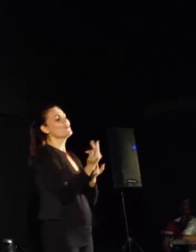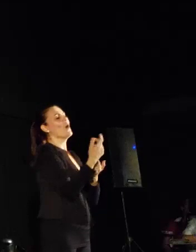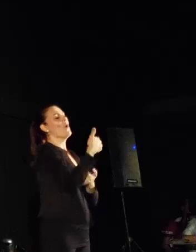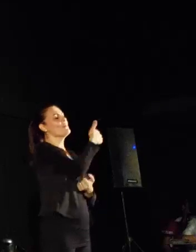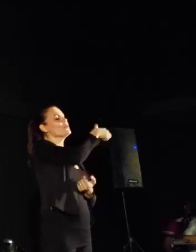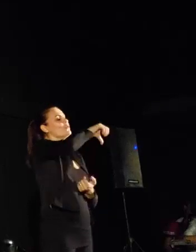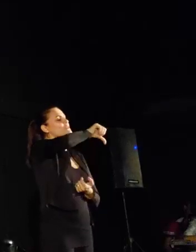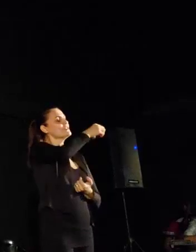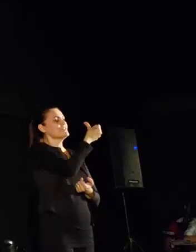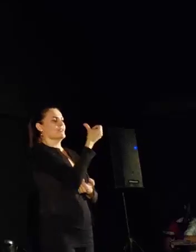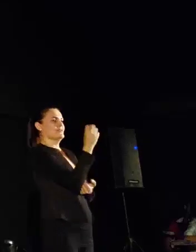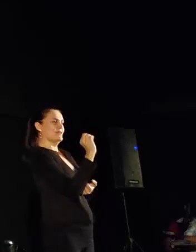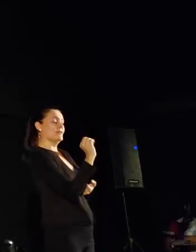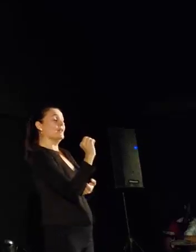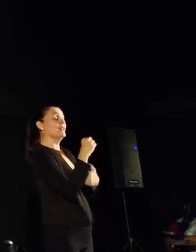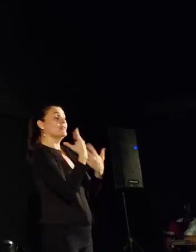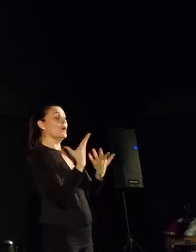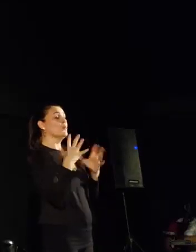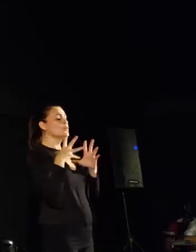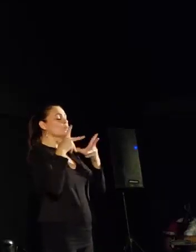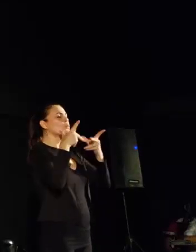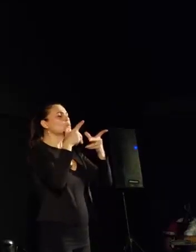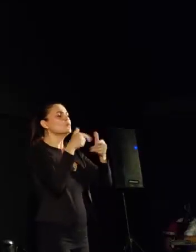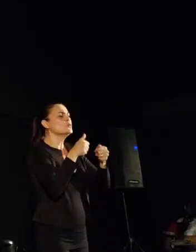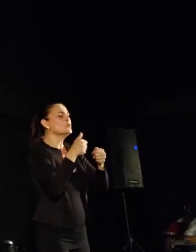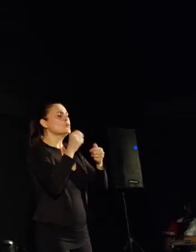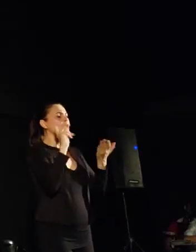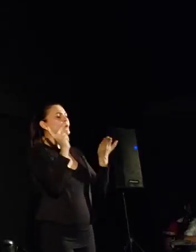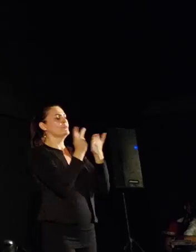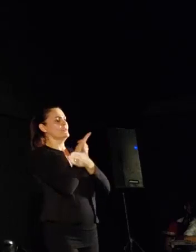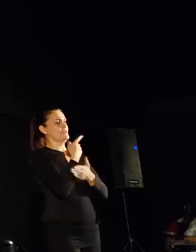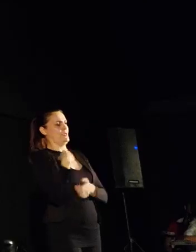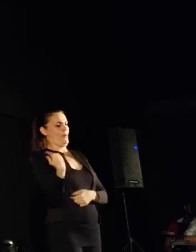país foi que nós conseguimos voltar ao nível de 1960.